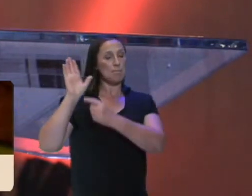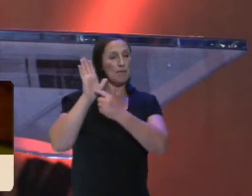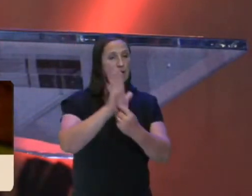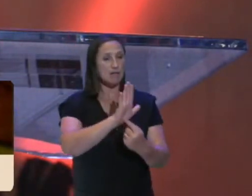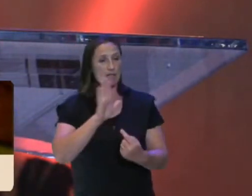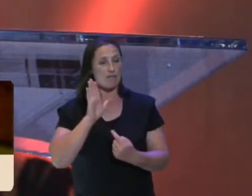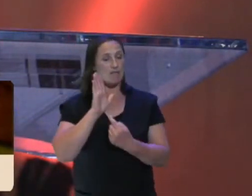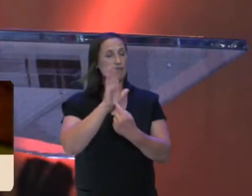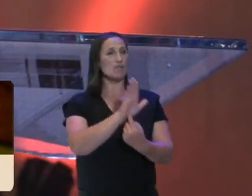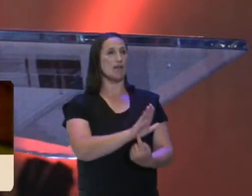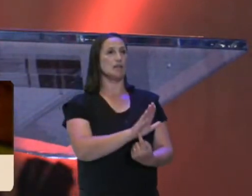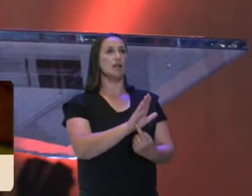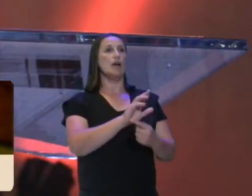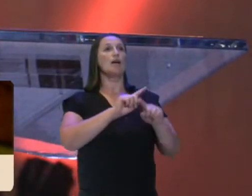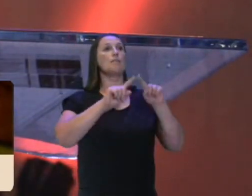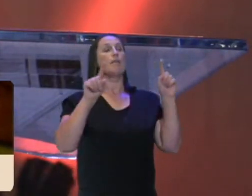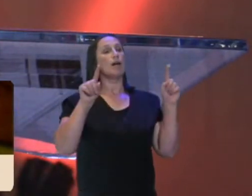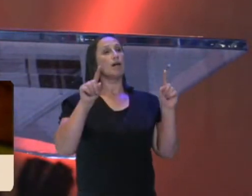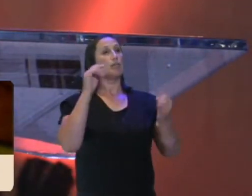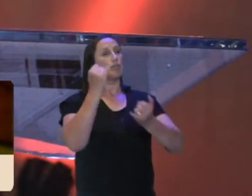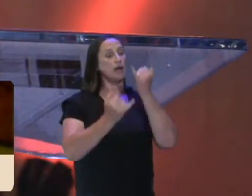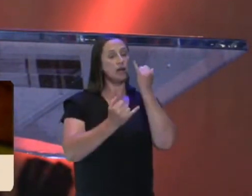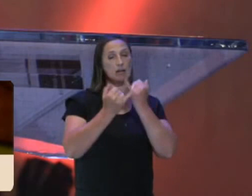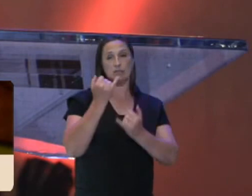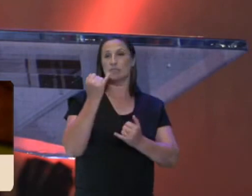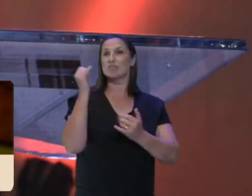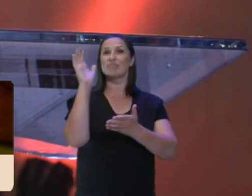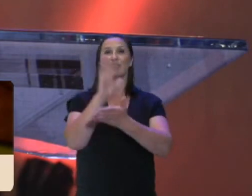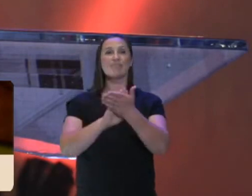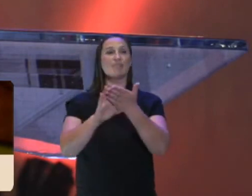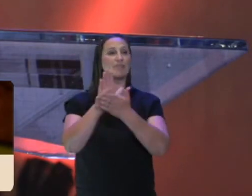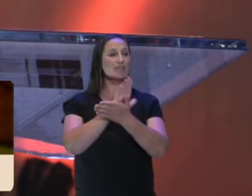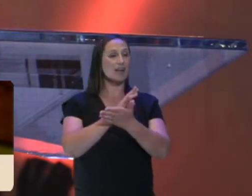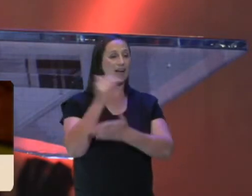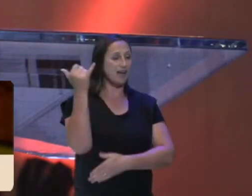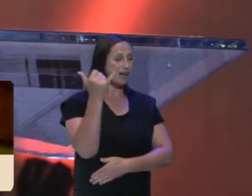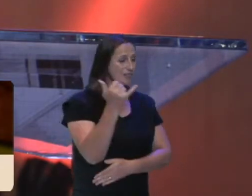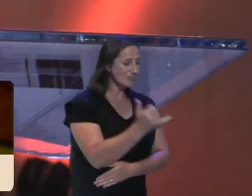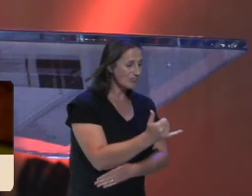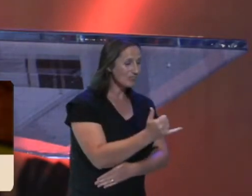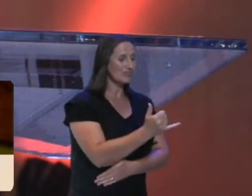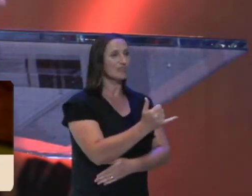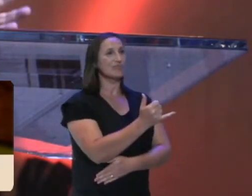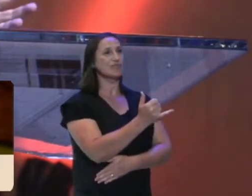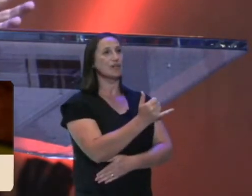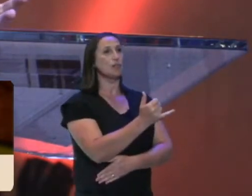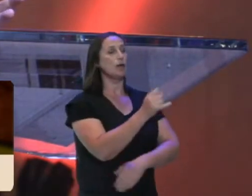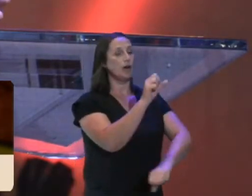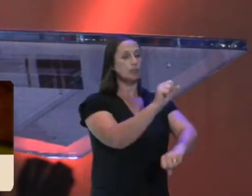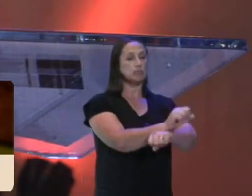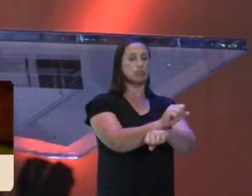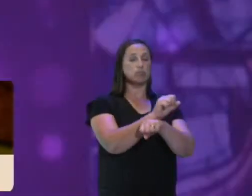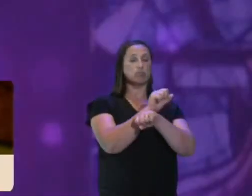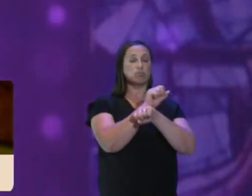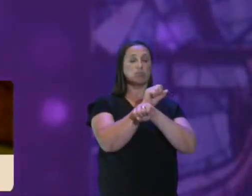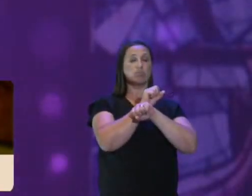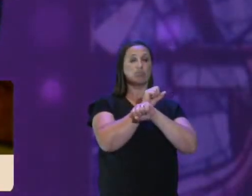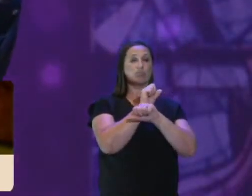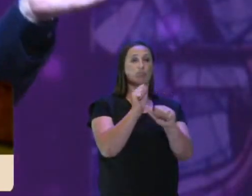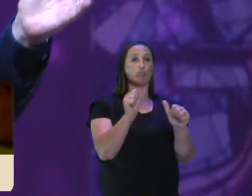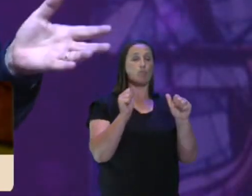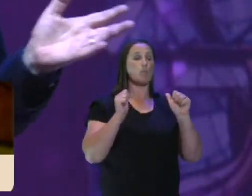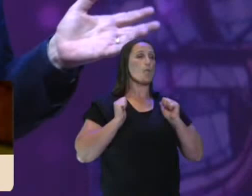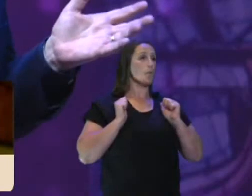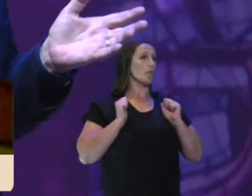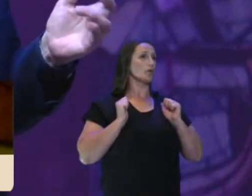parece que nada chega no coração do profeta, ele continua estagnado. Eu já tenho visto